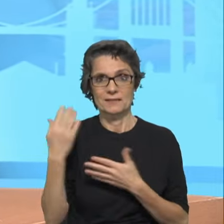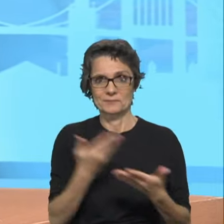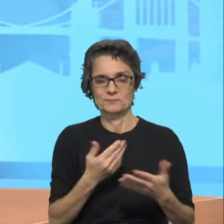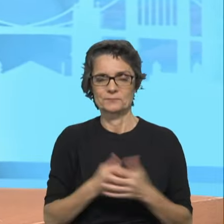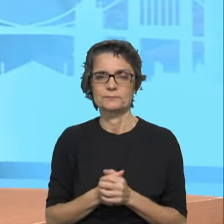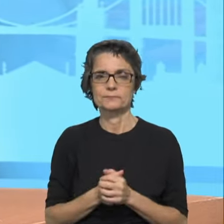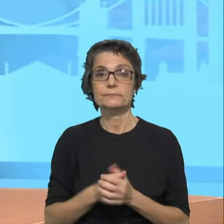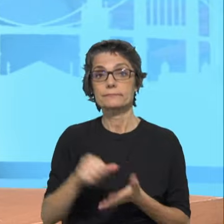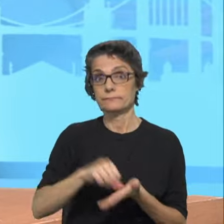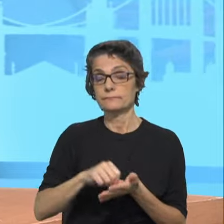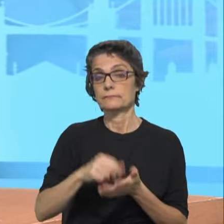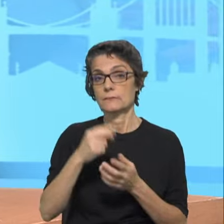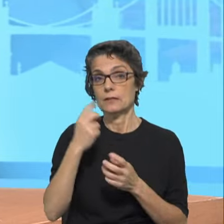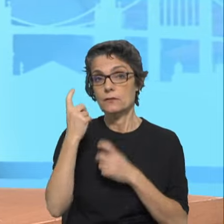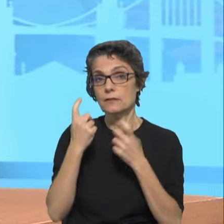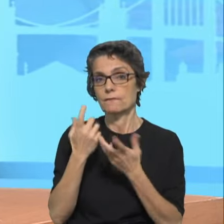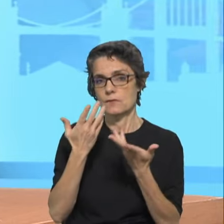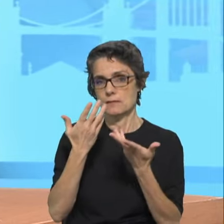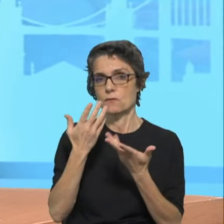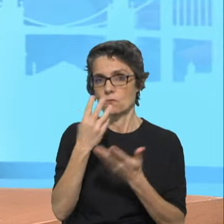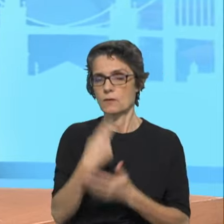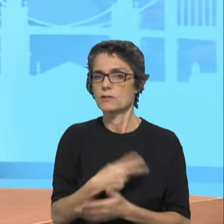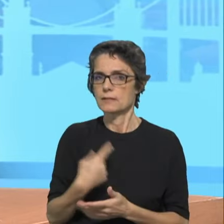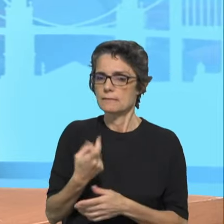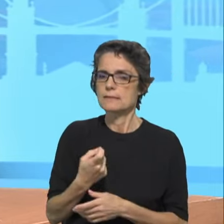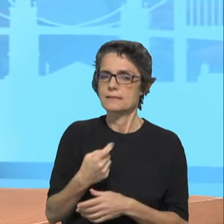Cristã também precisa destes espaços para partilhar